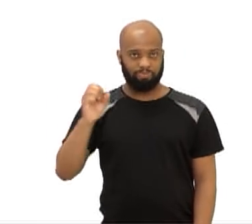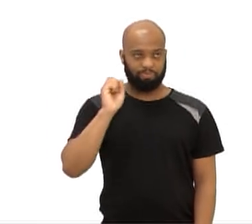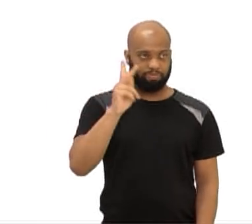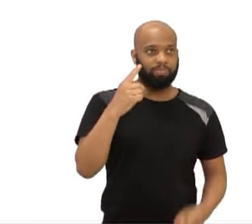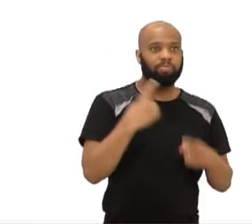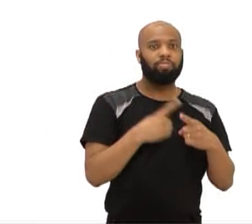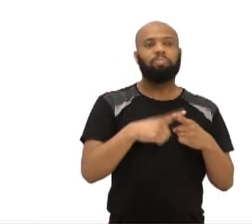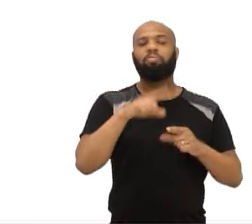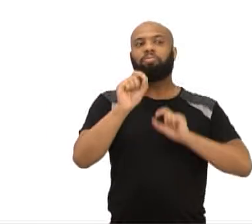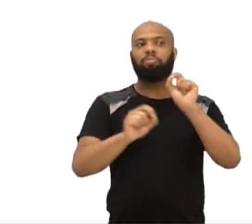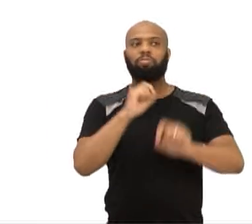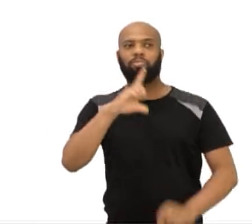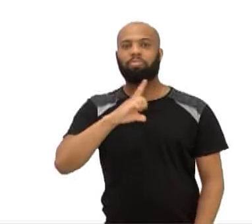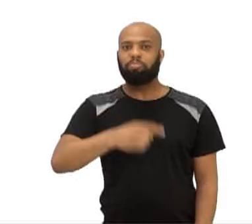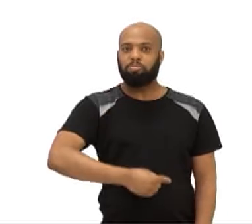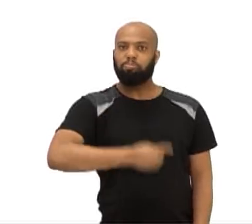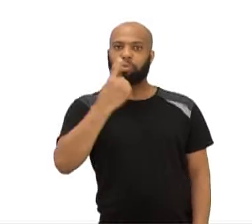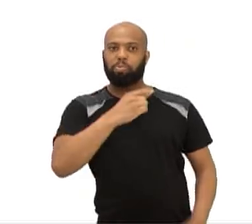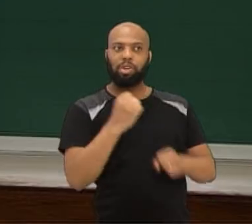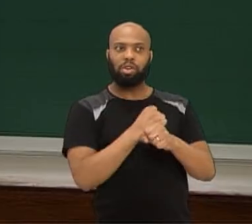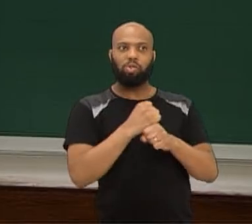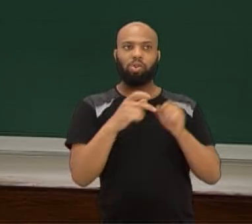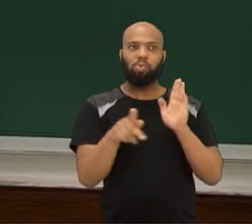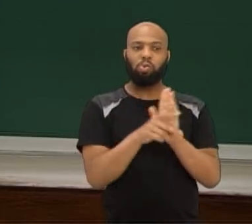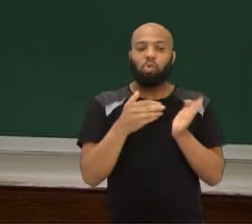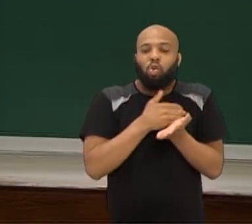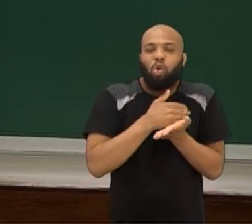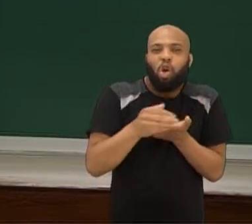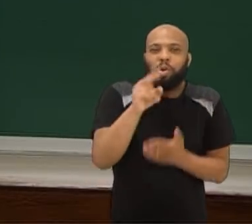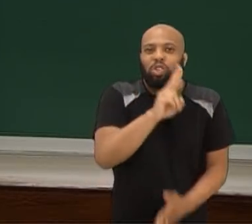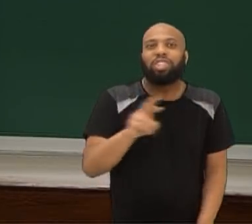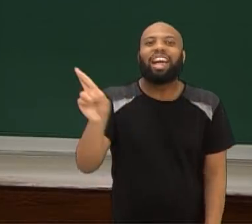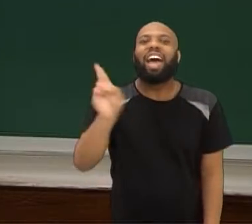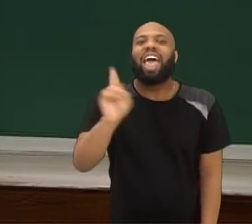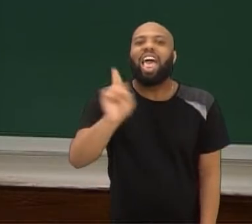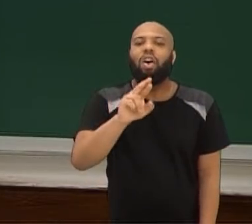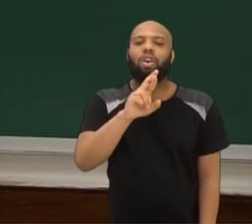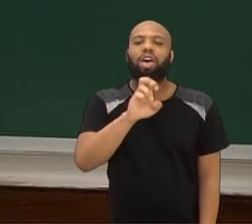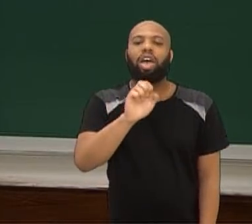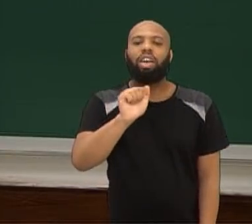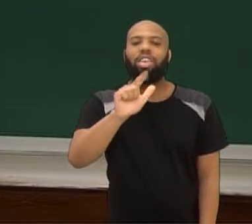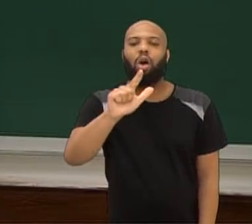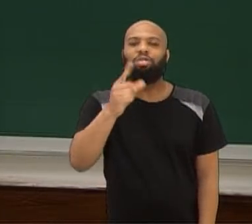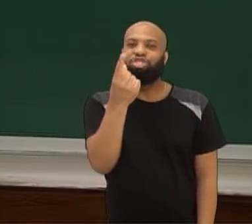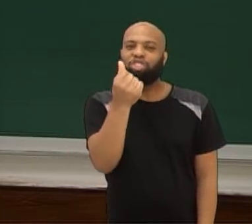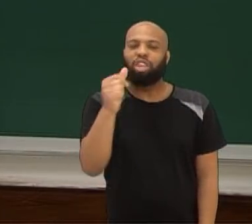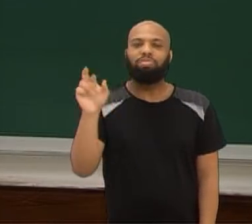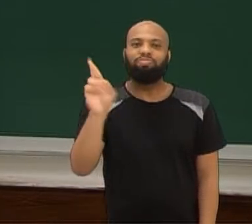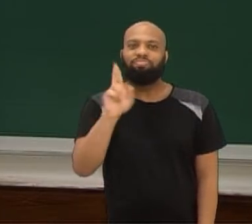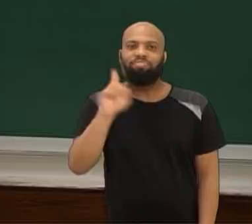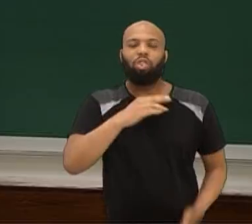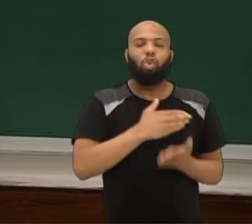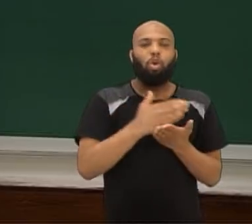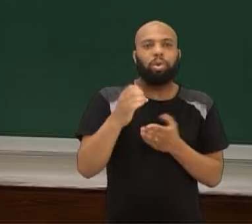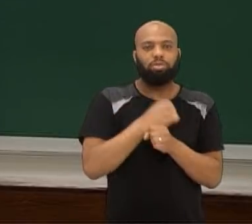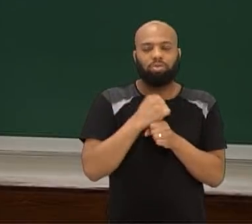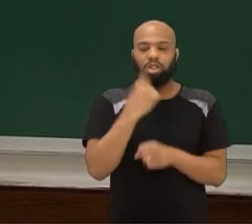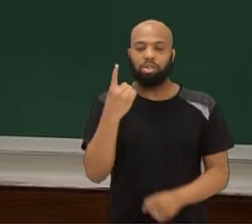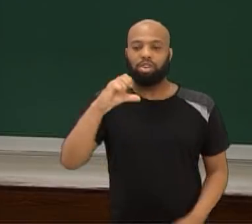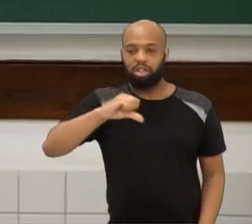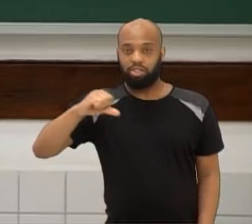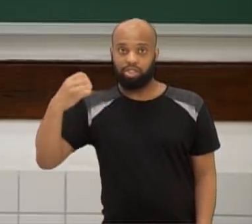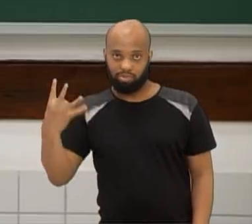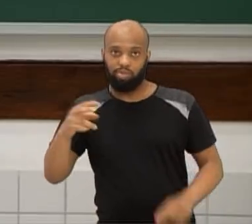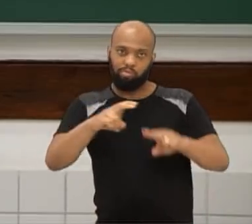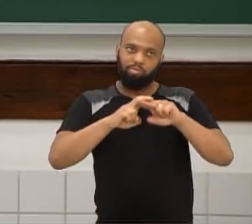1994, que foi o primeiro ano do Plano Real. Então, o Plano Real ele começou a ser feito ali em